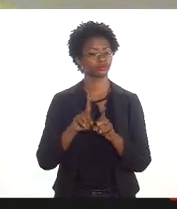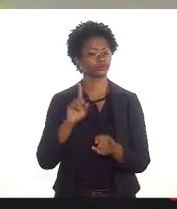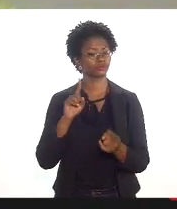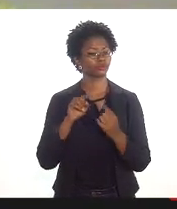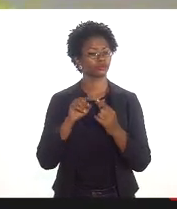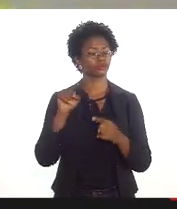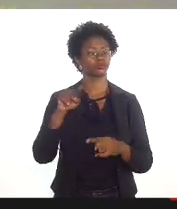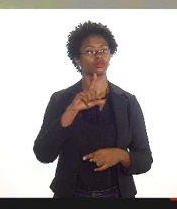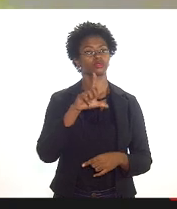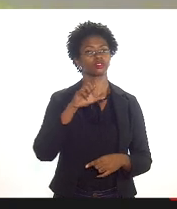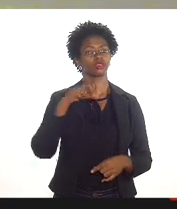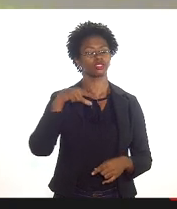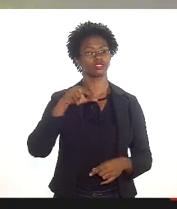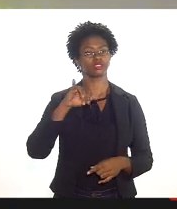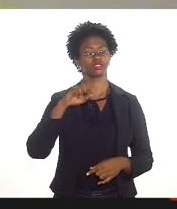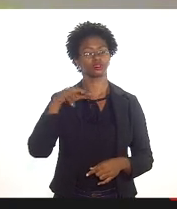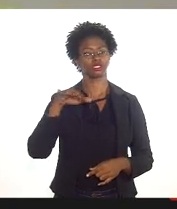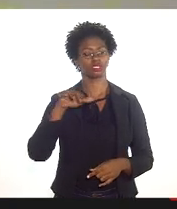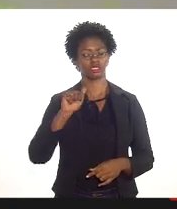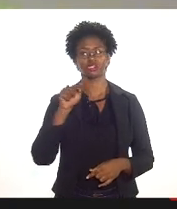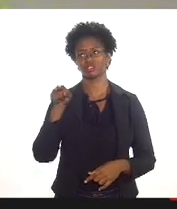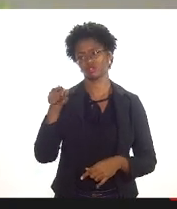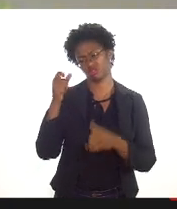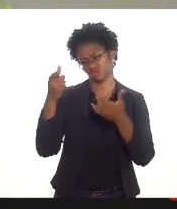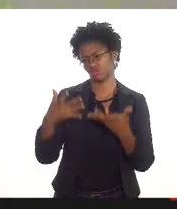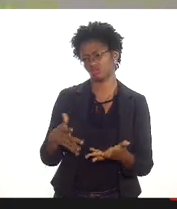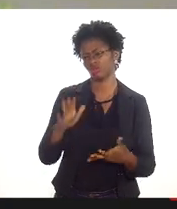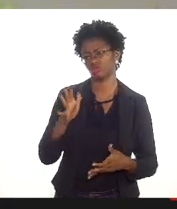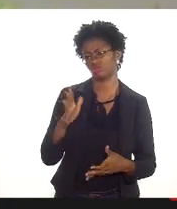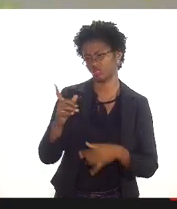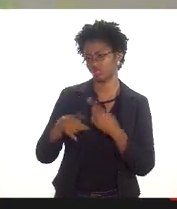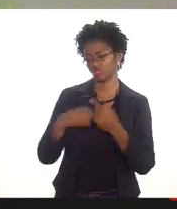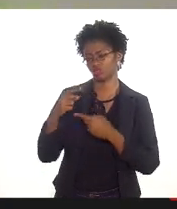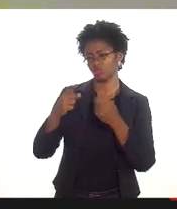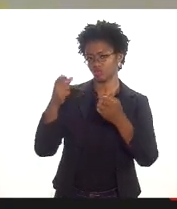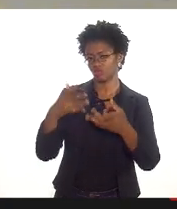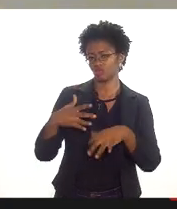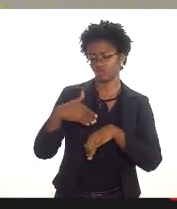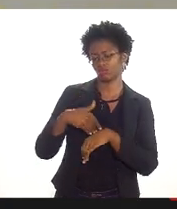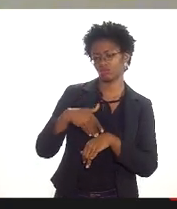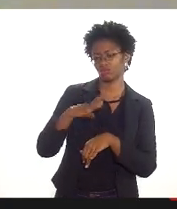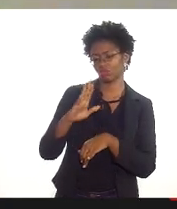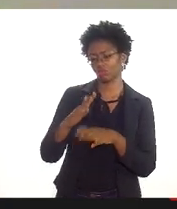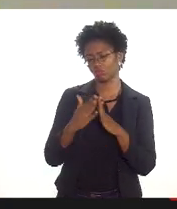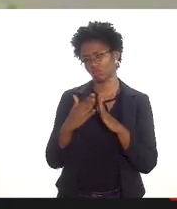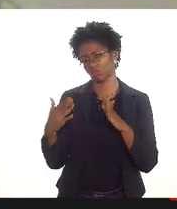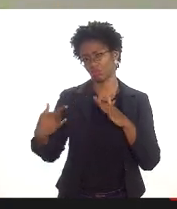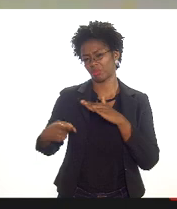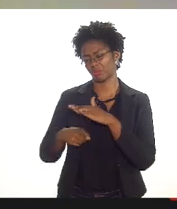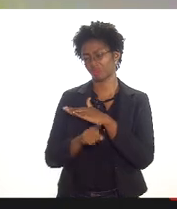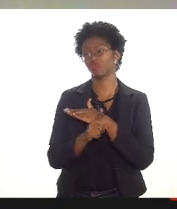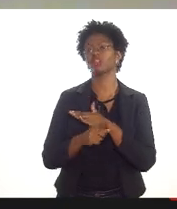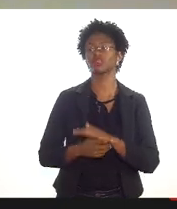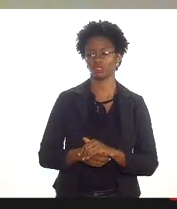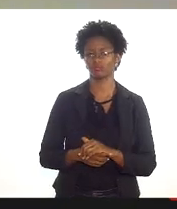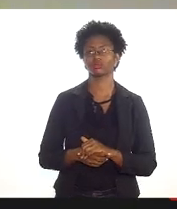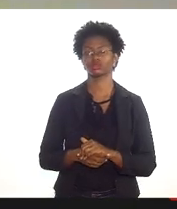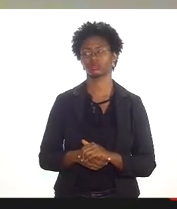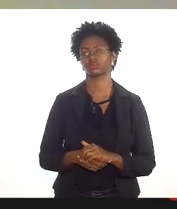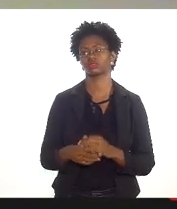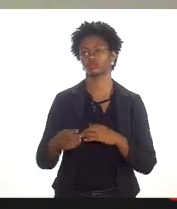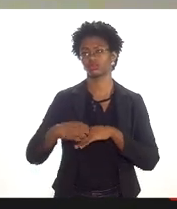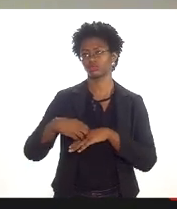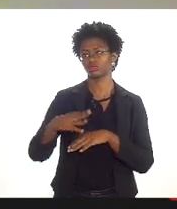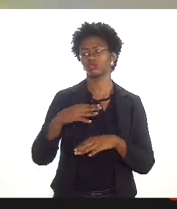às leniências, mas isso, como o senhor explicou, né, vai ser esclarecido depois com maiores aprofundamentos da documentação encaminhada pelo Ministério